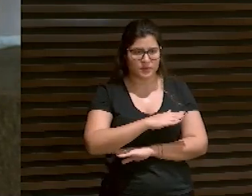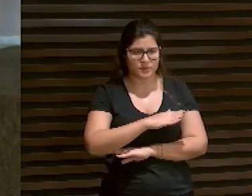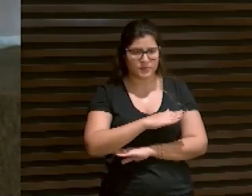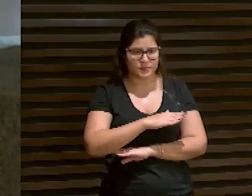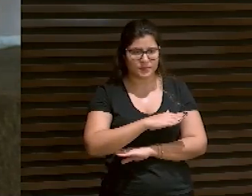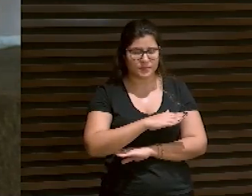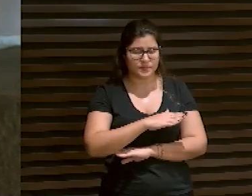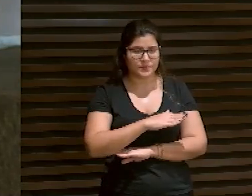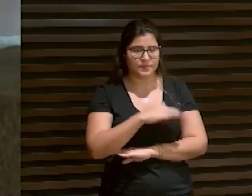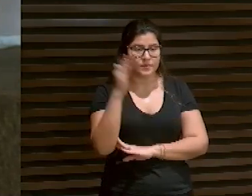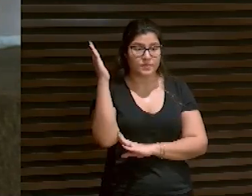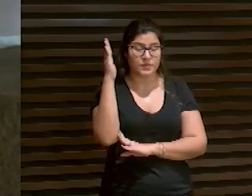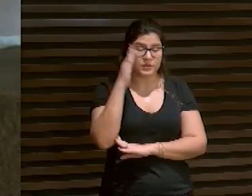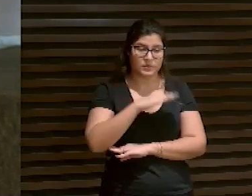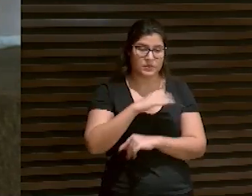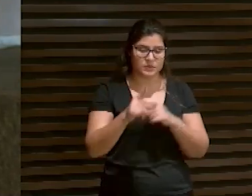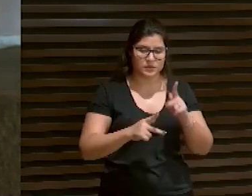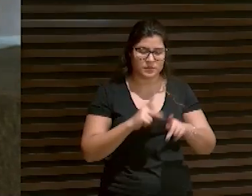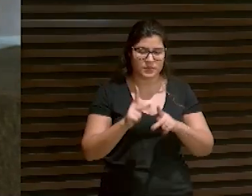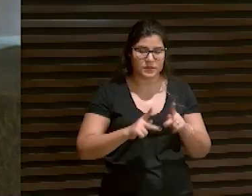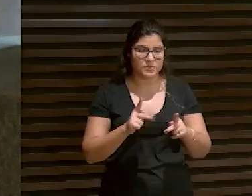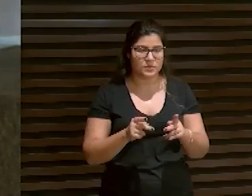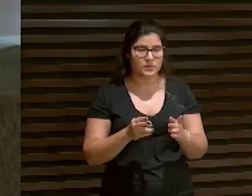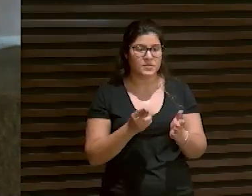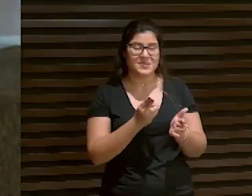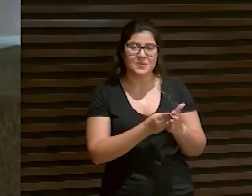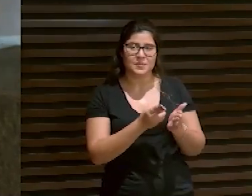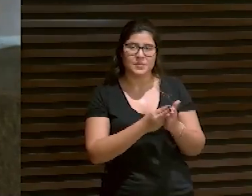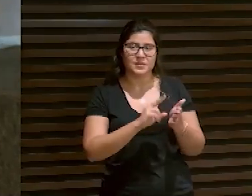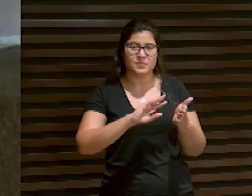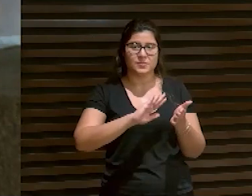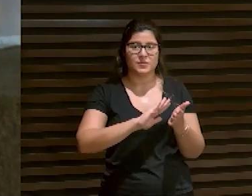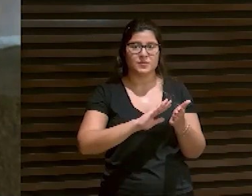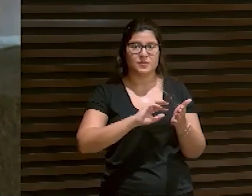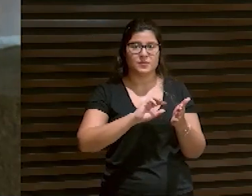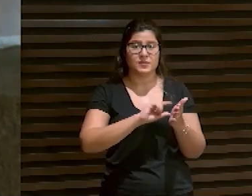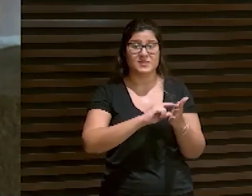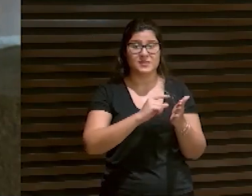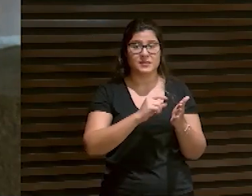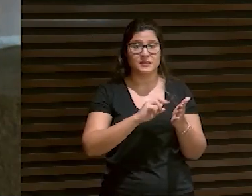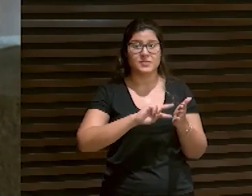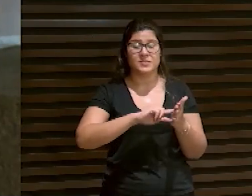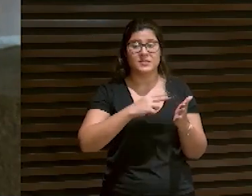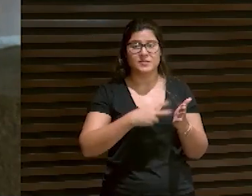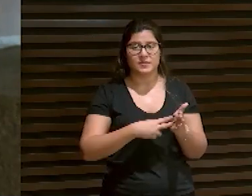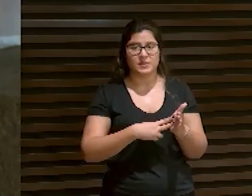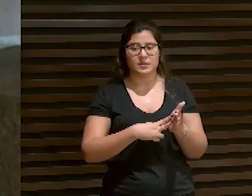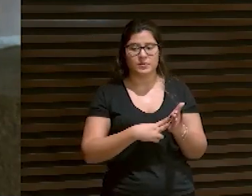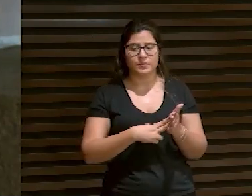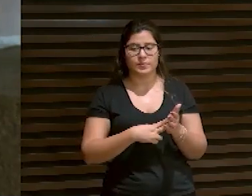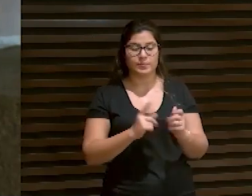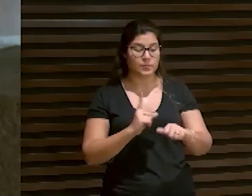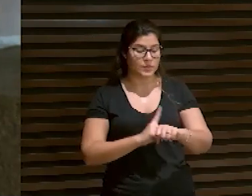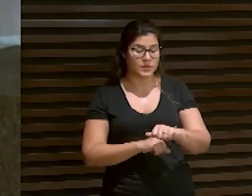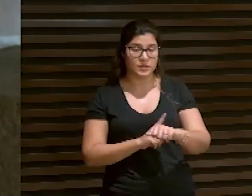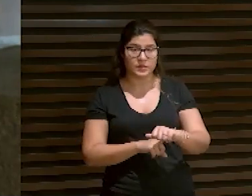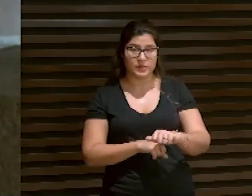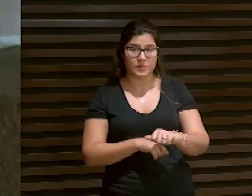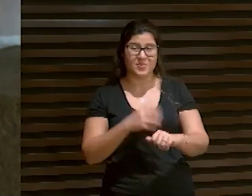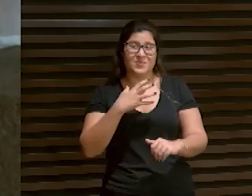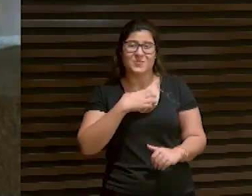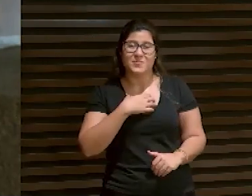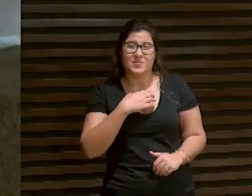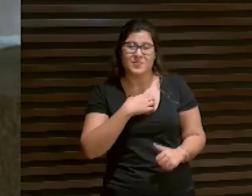daquele povo, é o mesmo significado. Então Jonas, ele naquele momento, ele está com o mesmo sentimento no